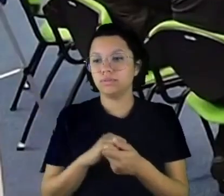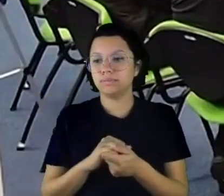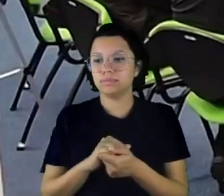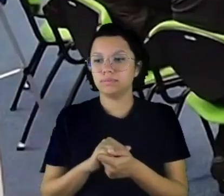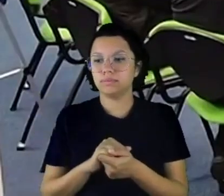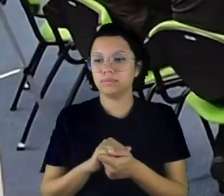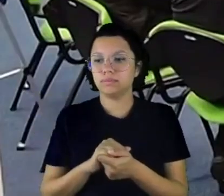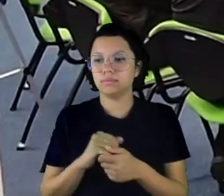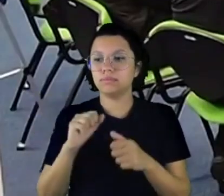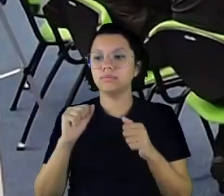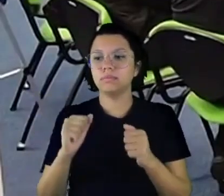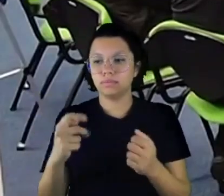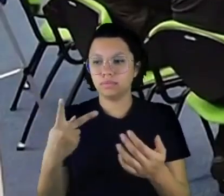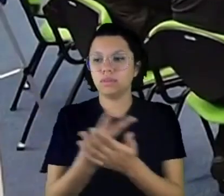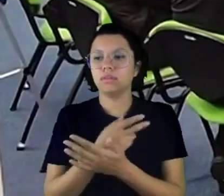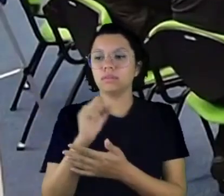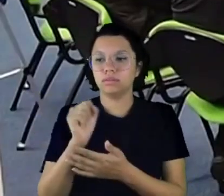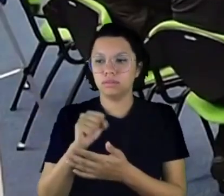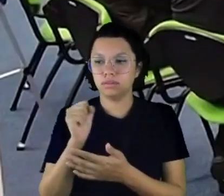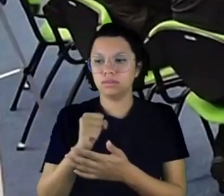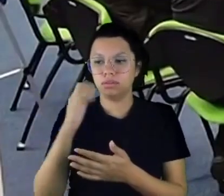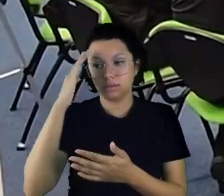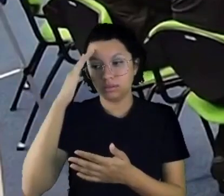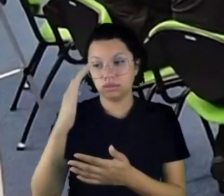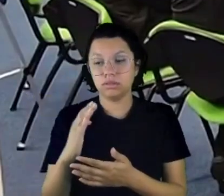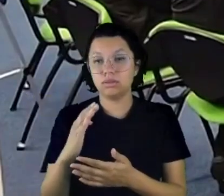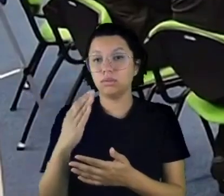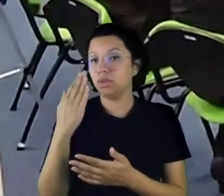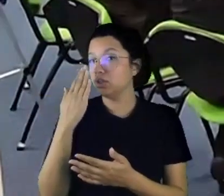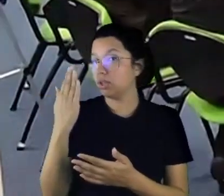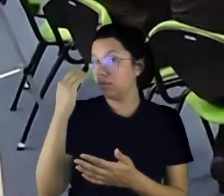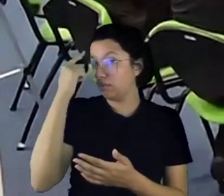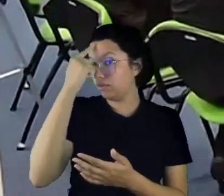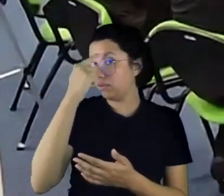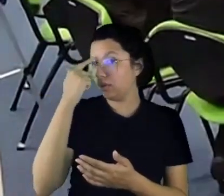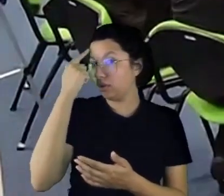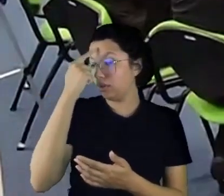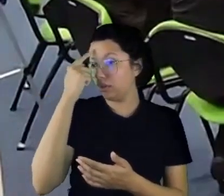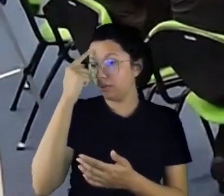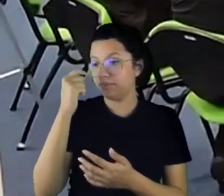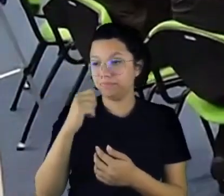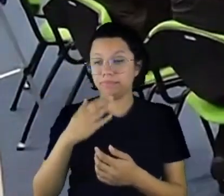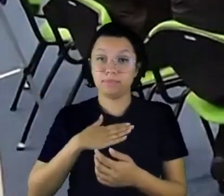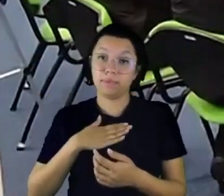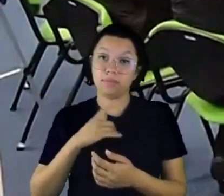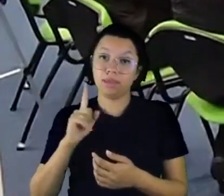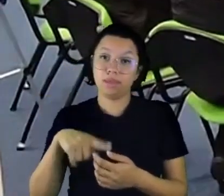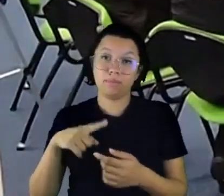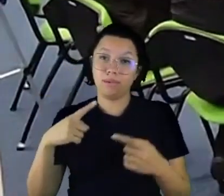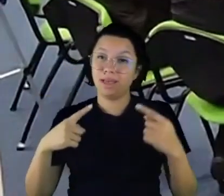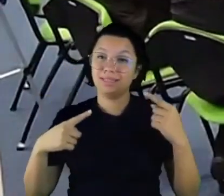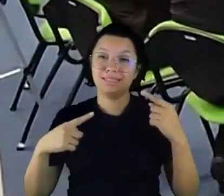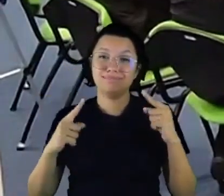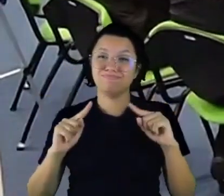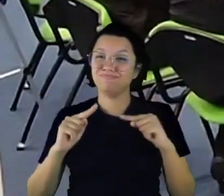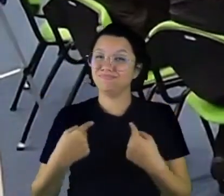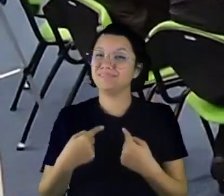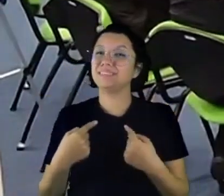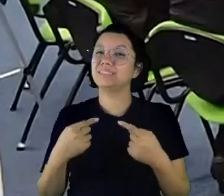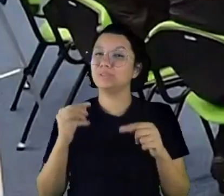Pode acontecer sim, principalmente a frontotemporal, que para mim é uma das mais desafiadoras de cuidar.